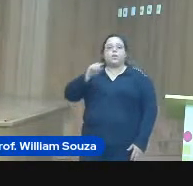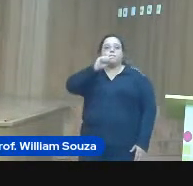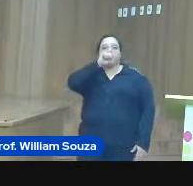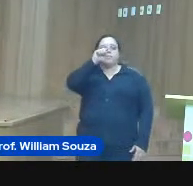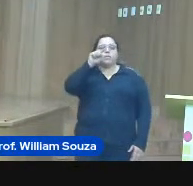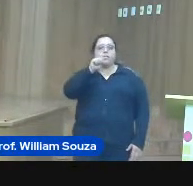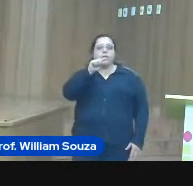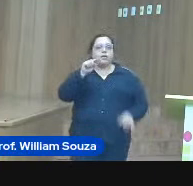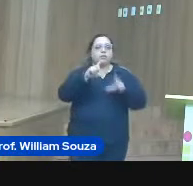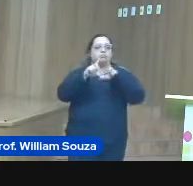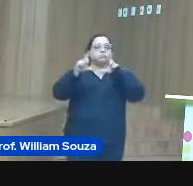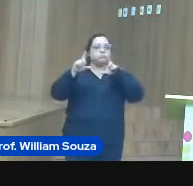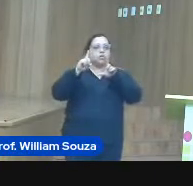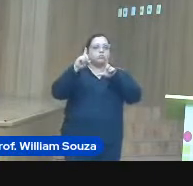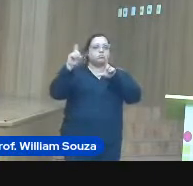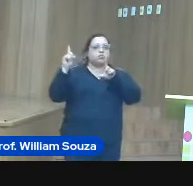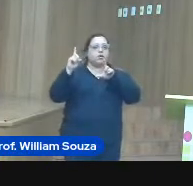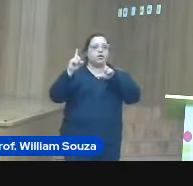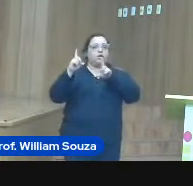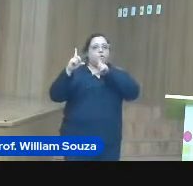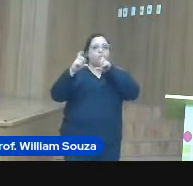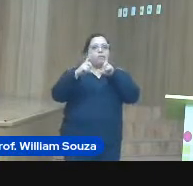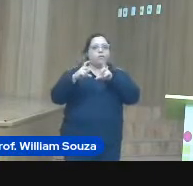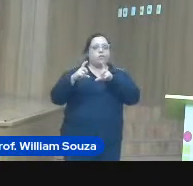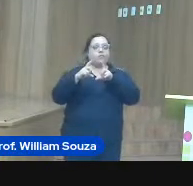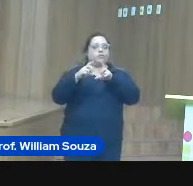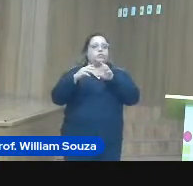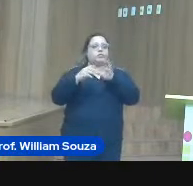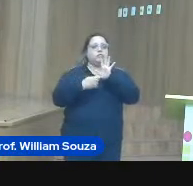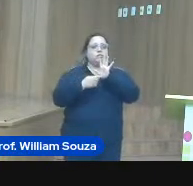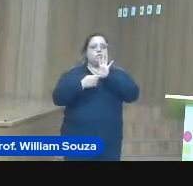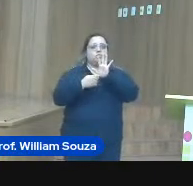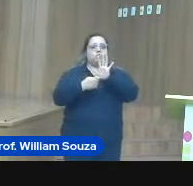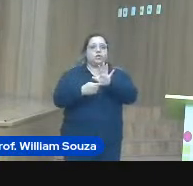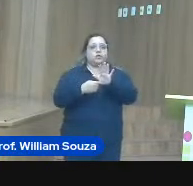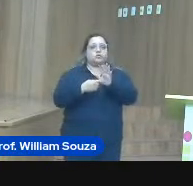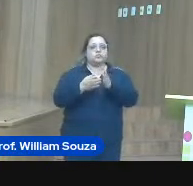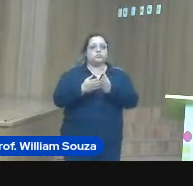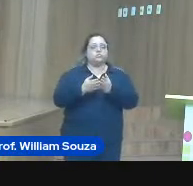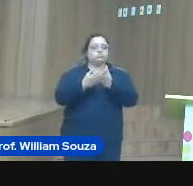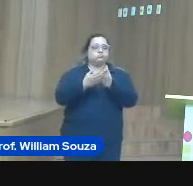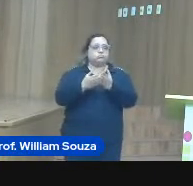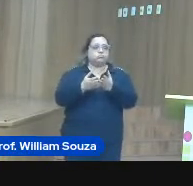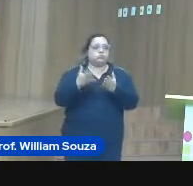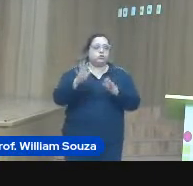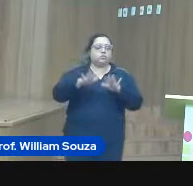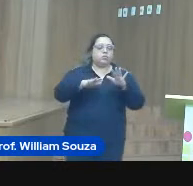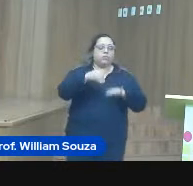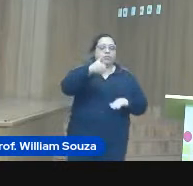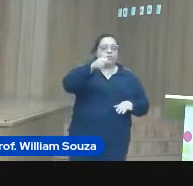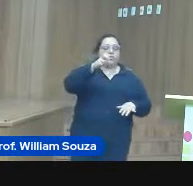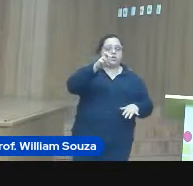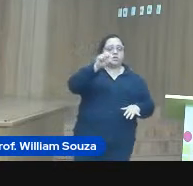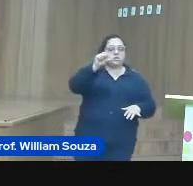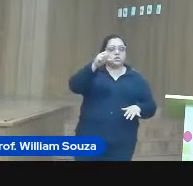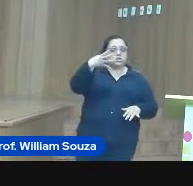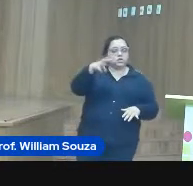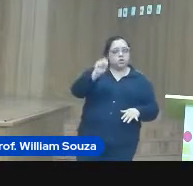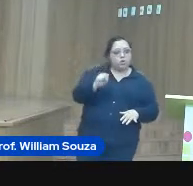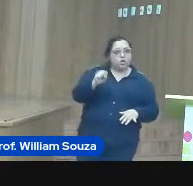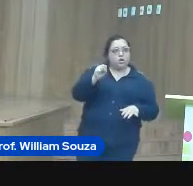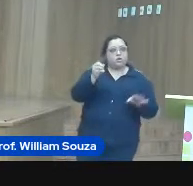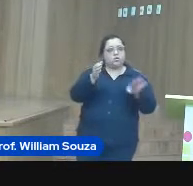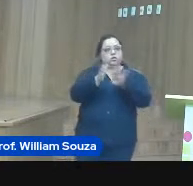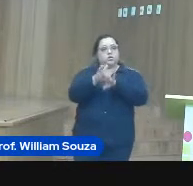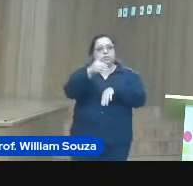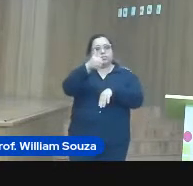que foram feitos de embarcações. Todos os registros do período de 1548 a